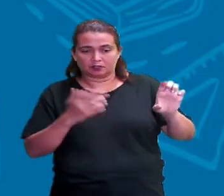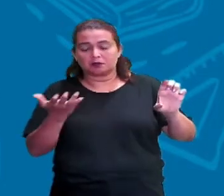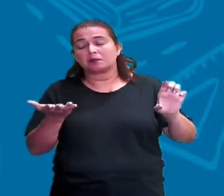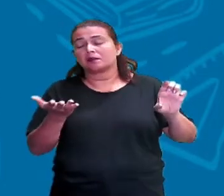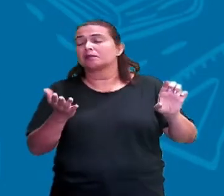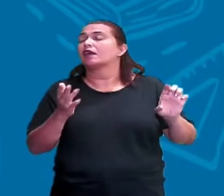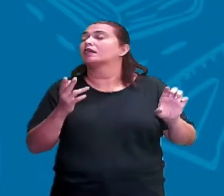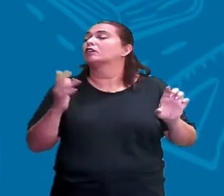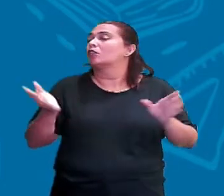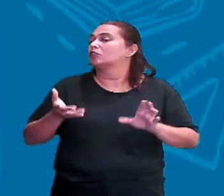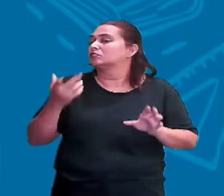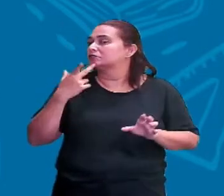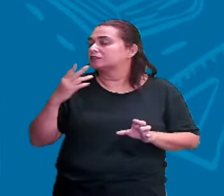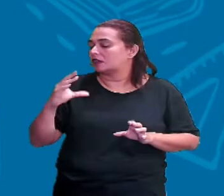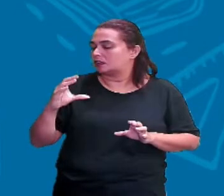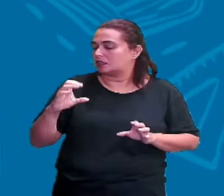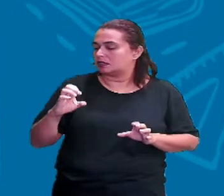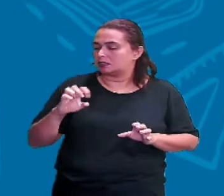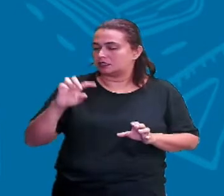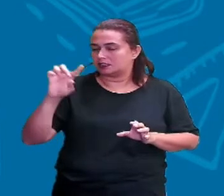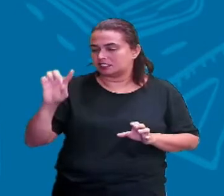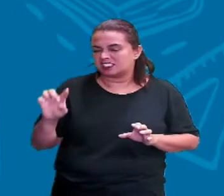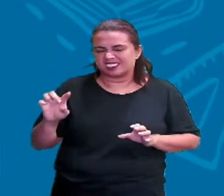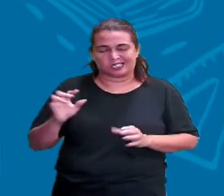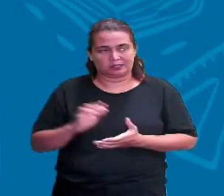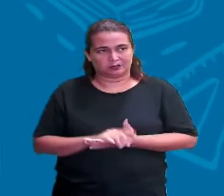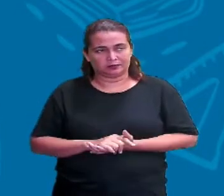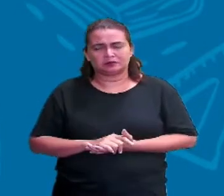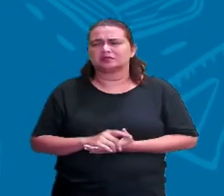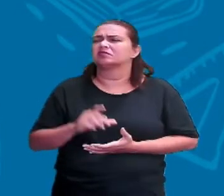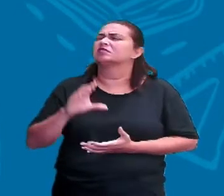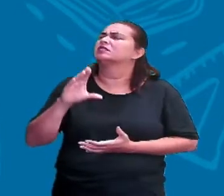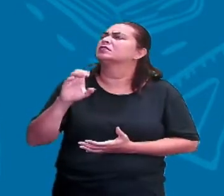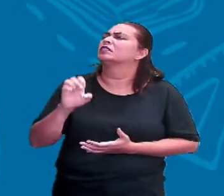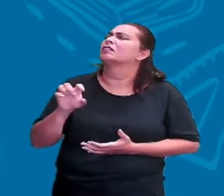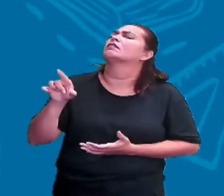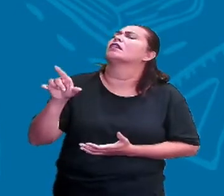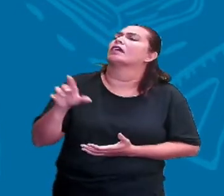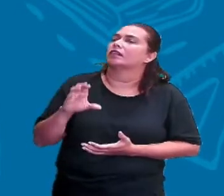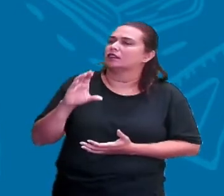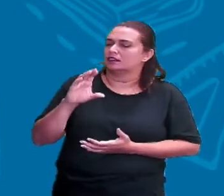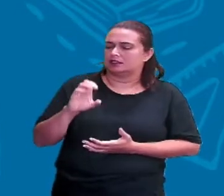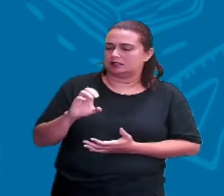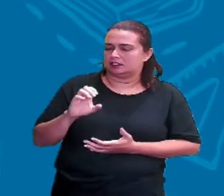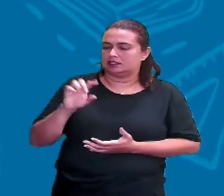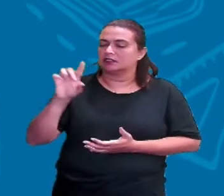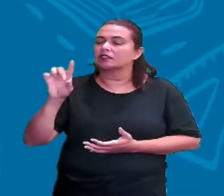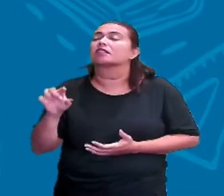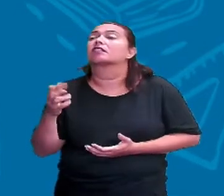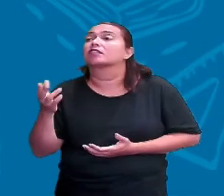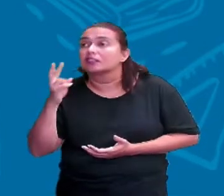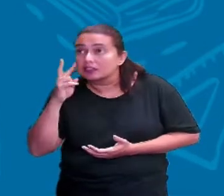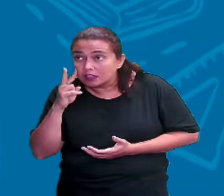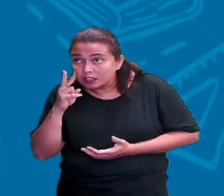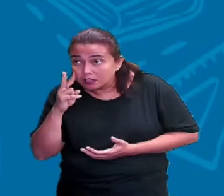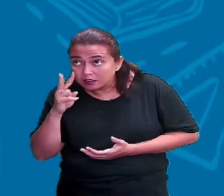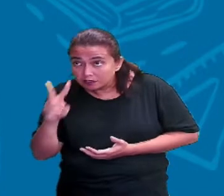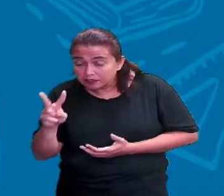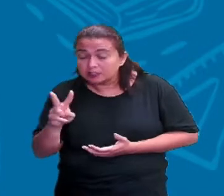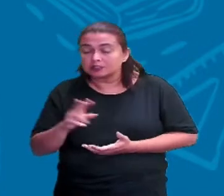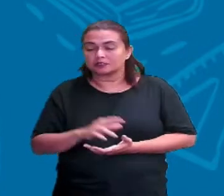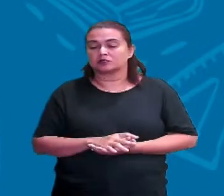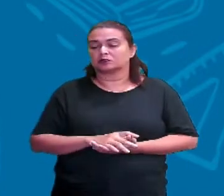vai embora quando? Né? Ou você viu, né, o que aconteceu? Então, ou na